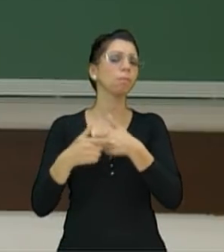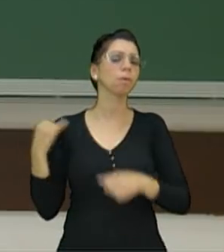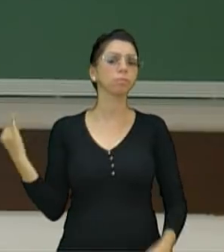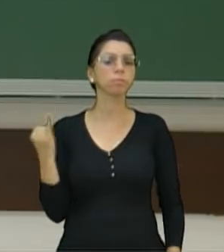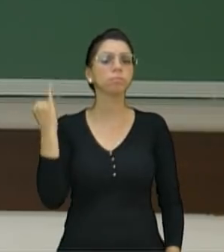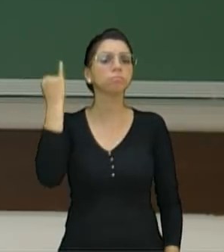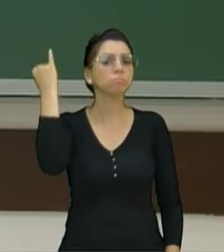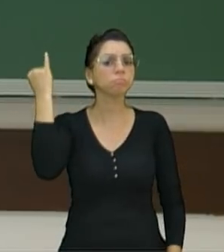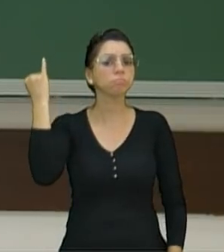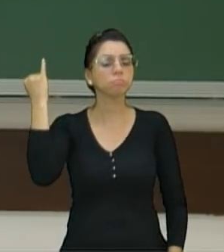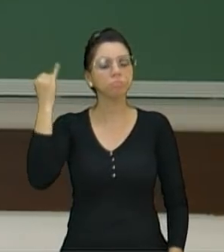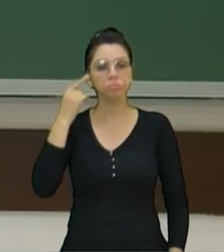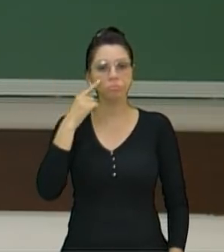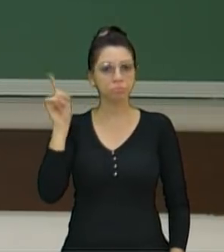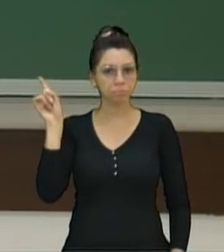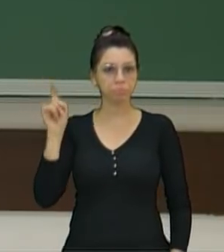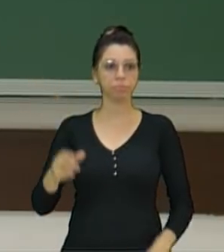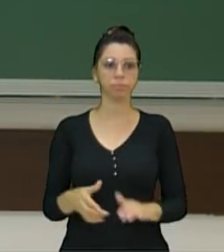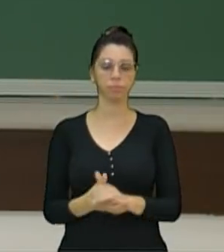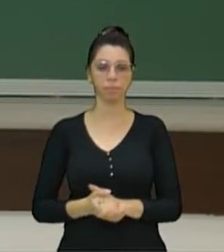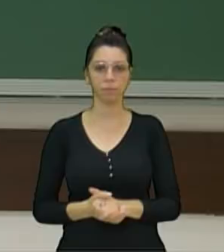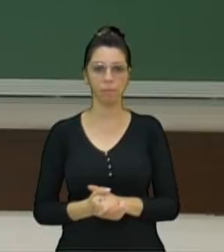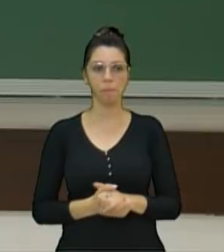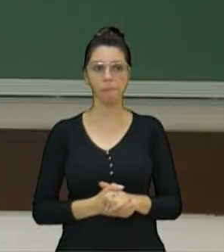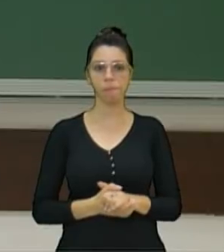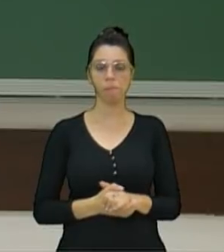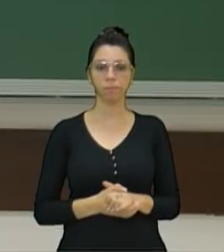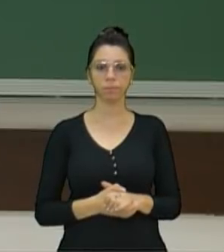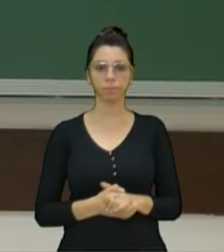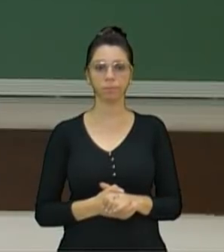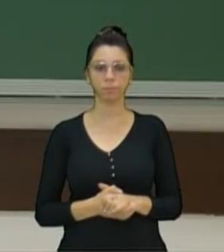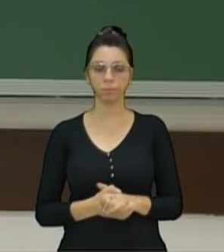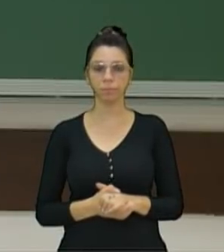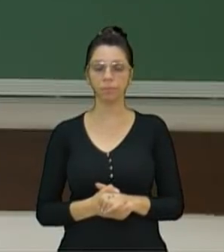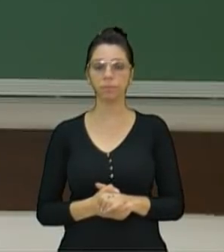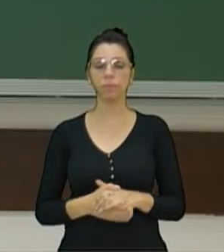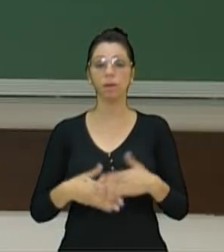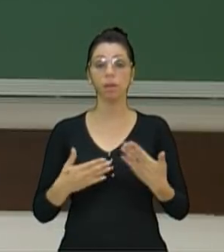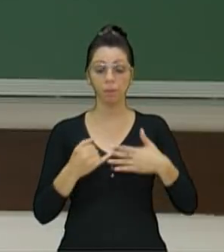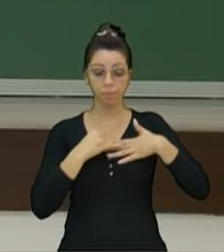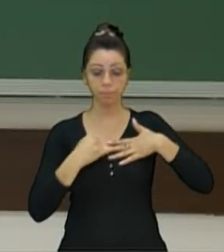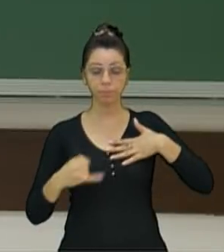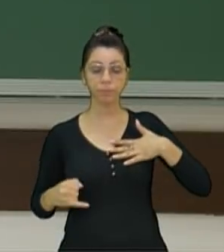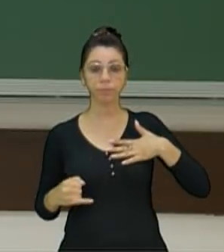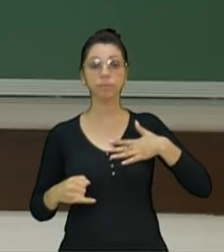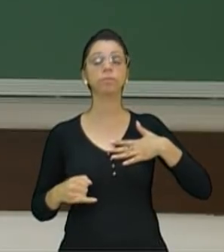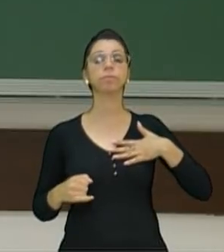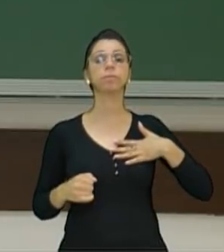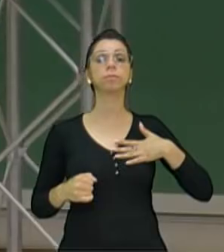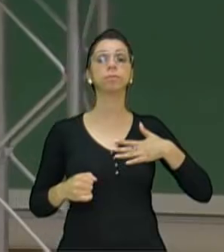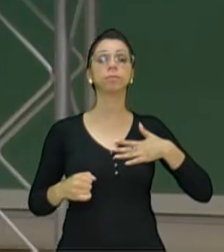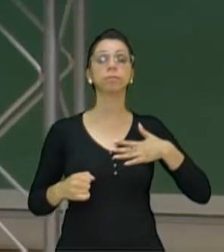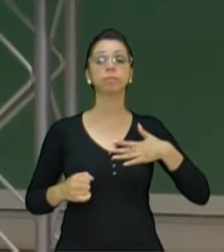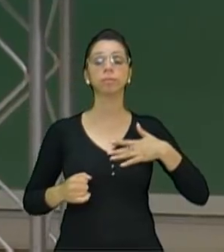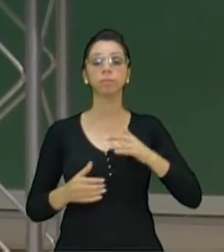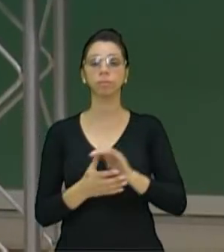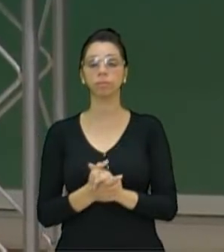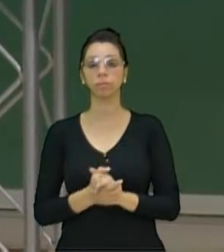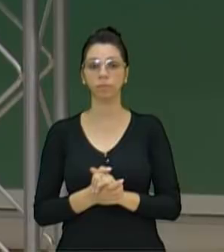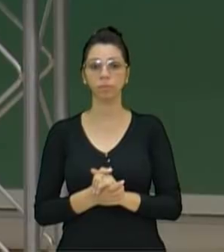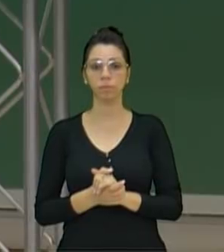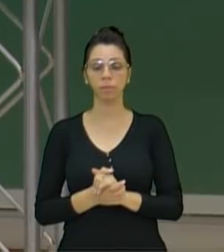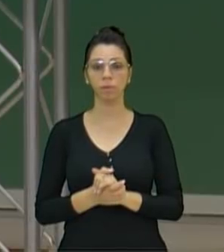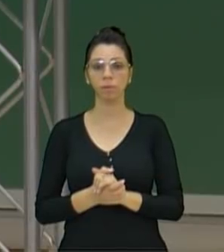tão importante. Vamos lá? Então, o sistema linfático, ele vai atuar na drenagem